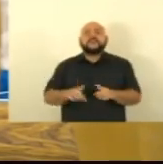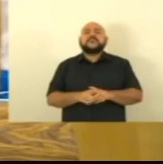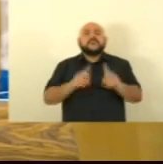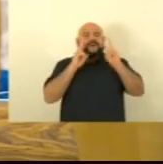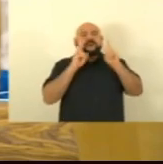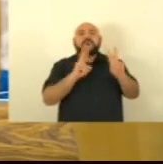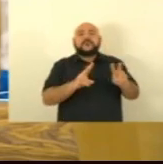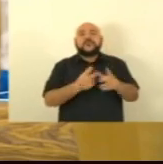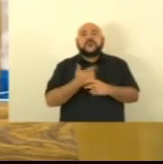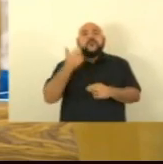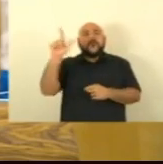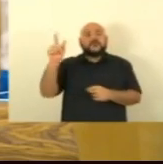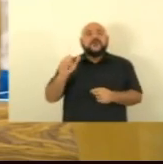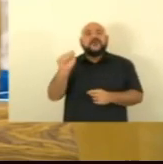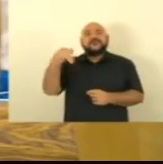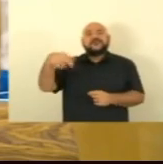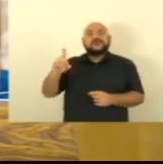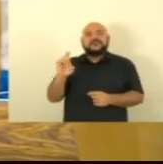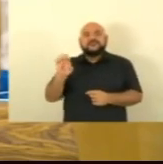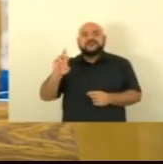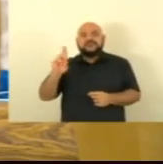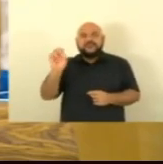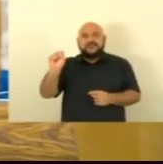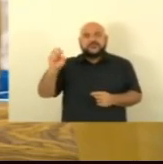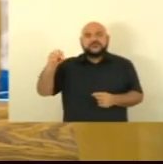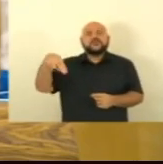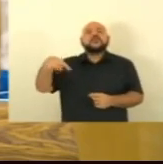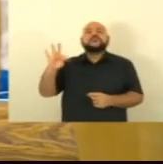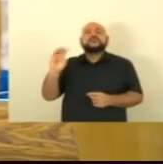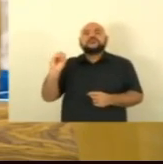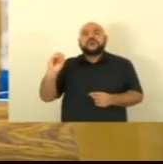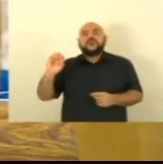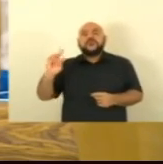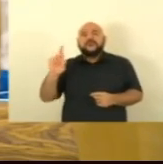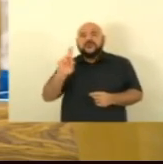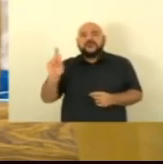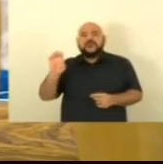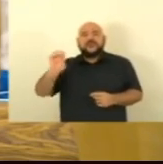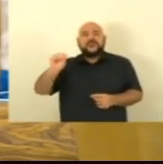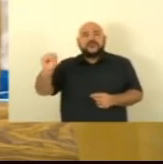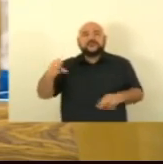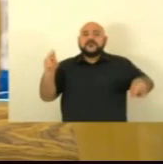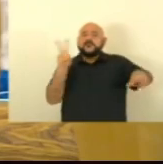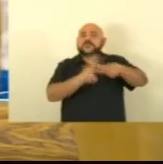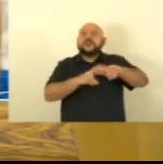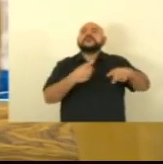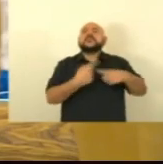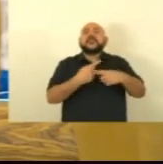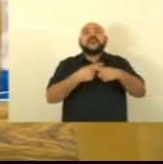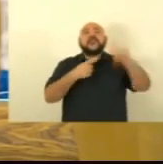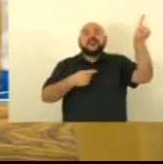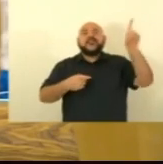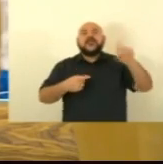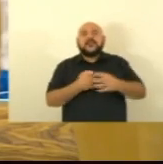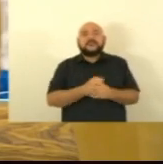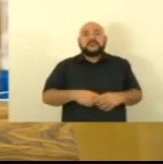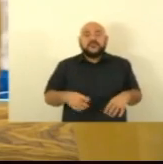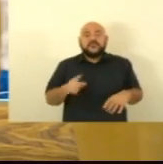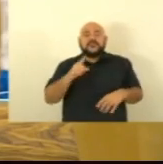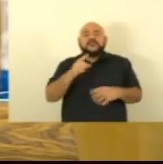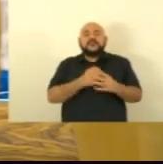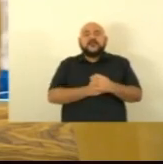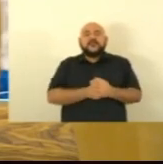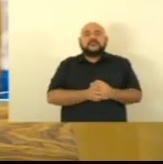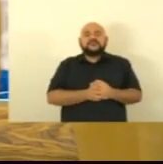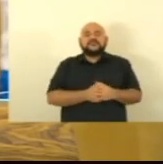Segurança, Anderson Torres, preso, porque estava nos Estados Unidos durante as invasões, ele não tinha nem como saber o que estava